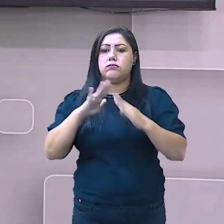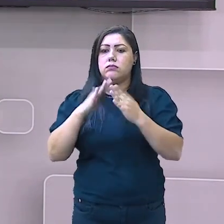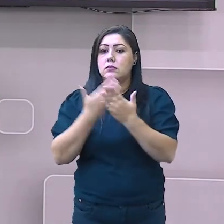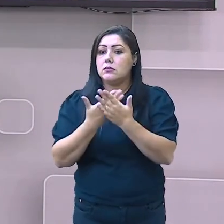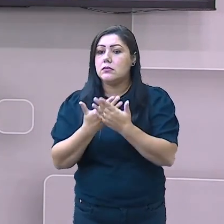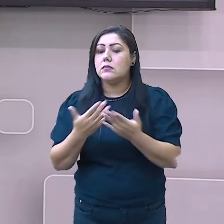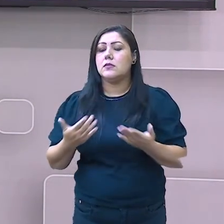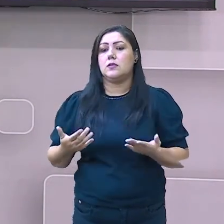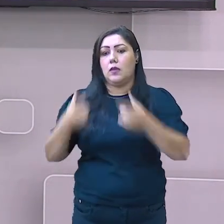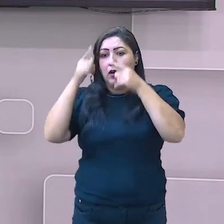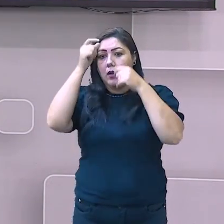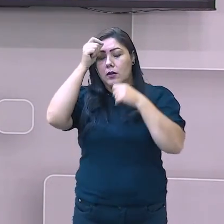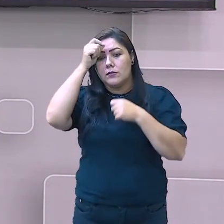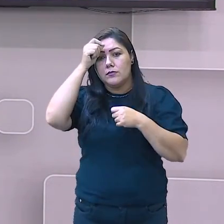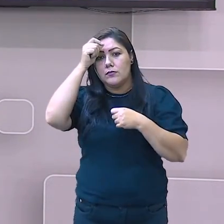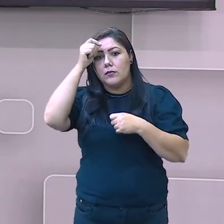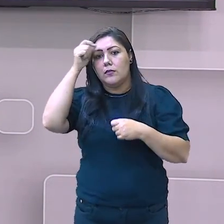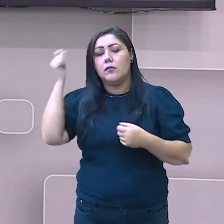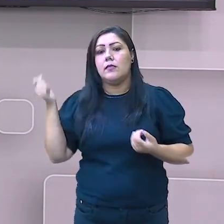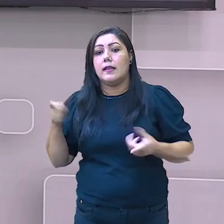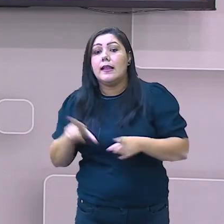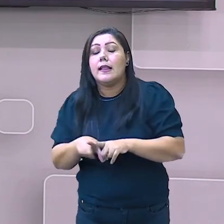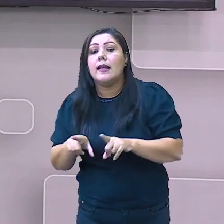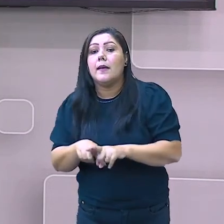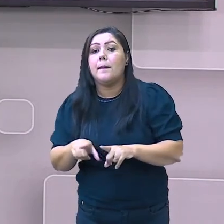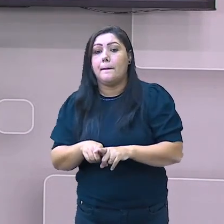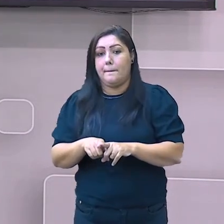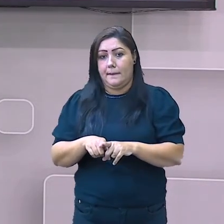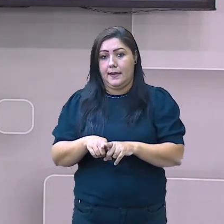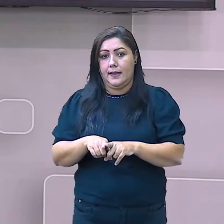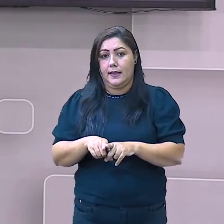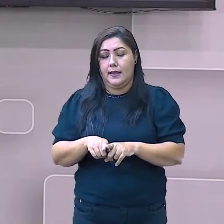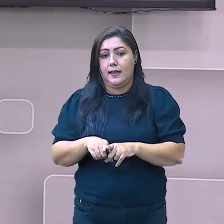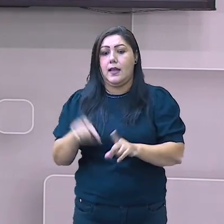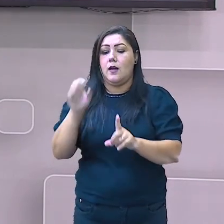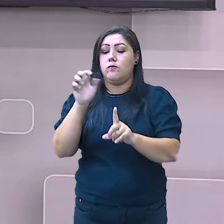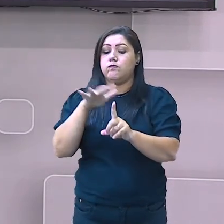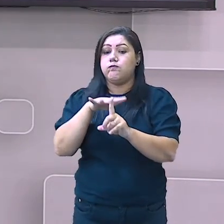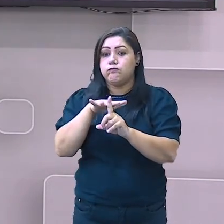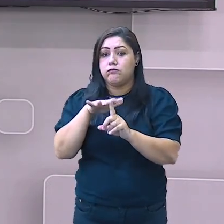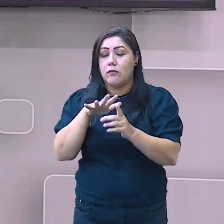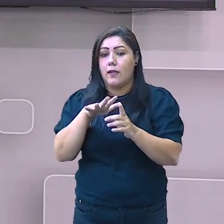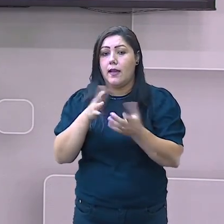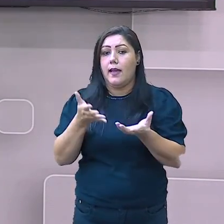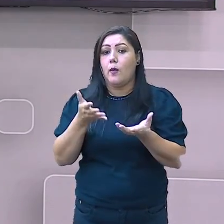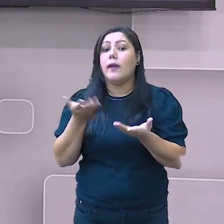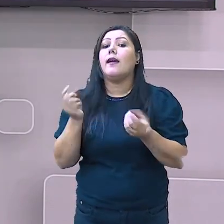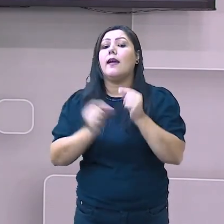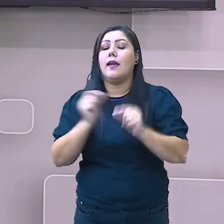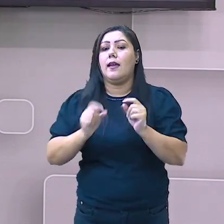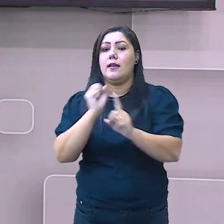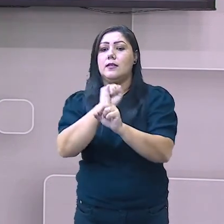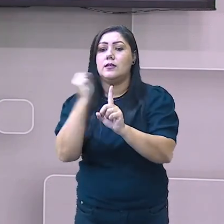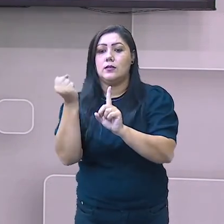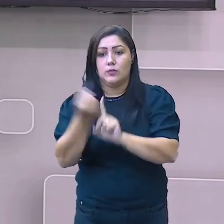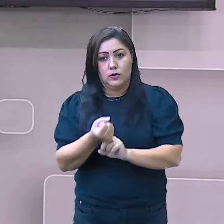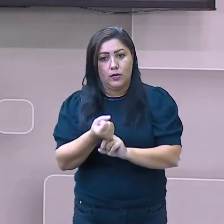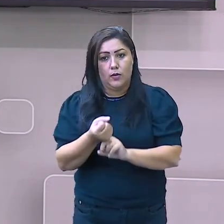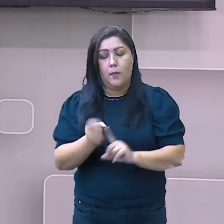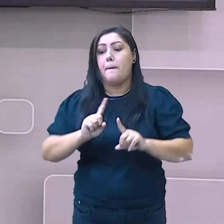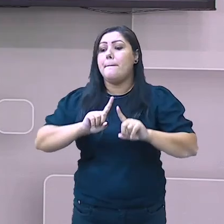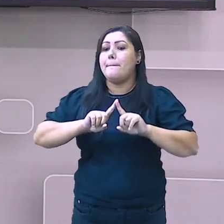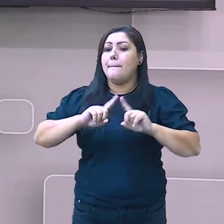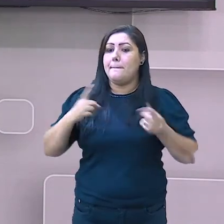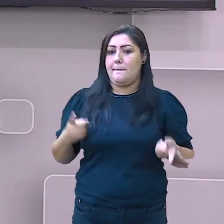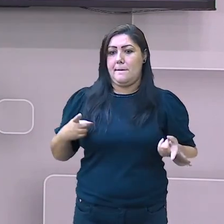público. Isso é social, mas ele não pode ser transformado em sistema